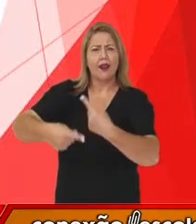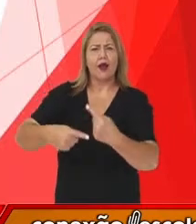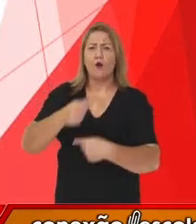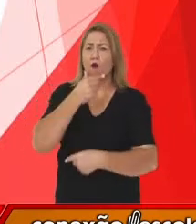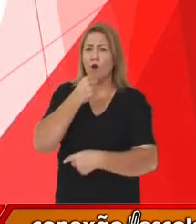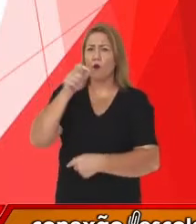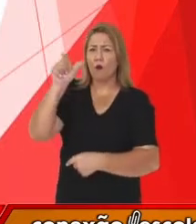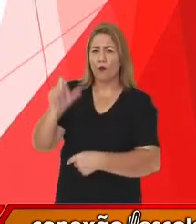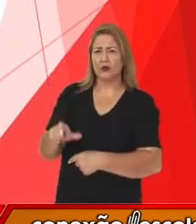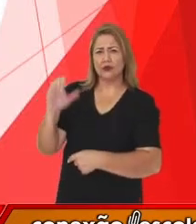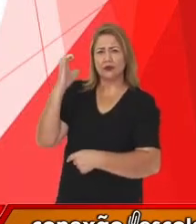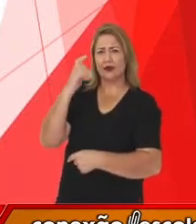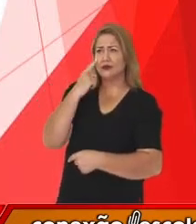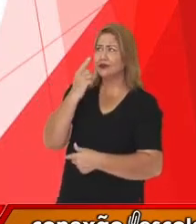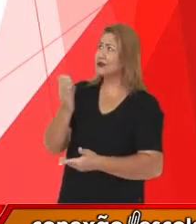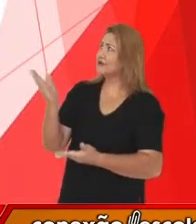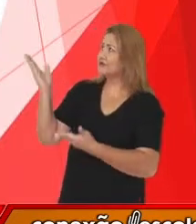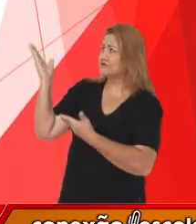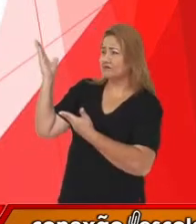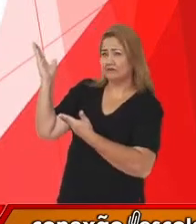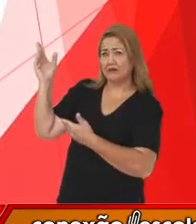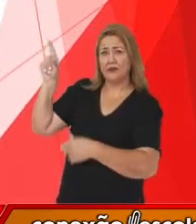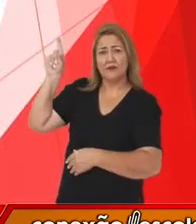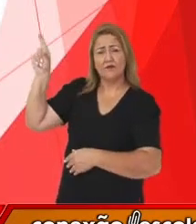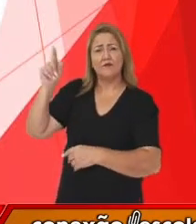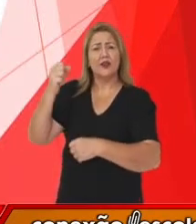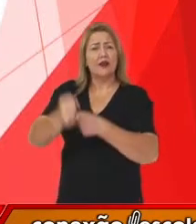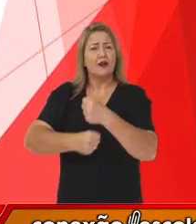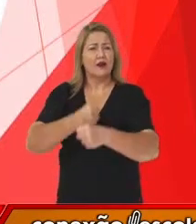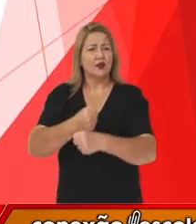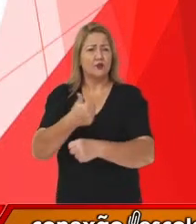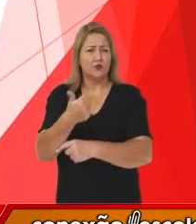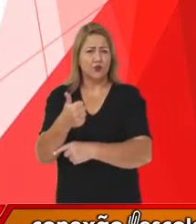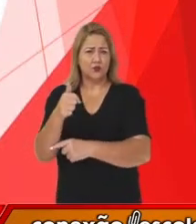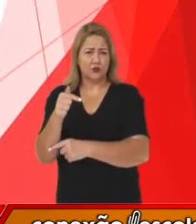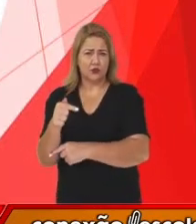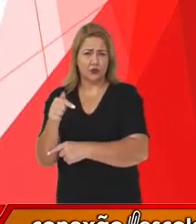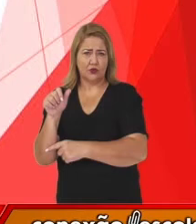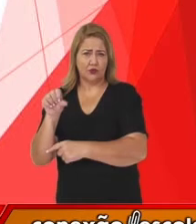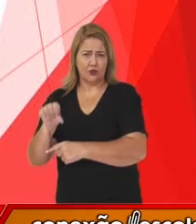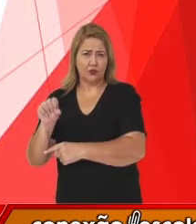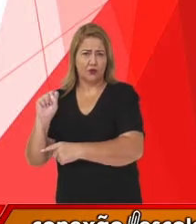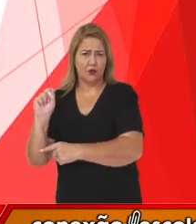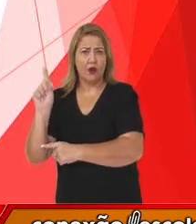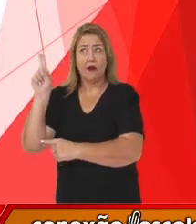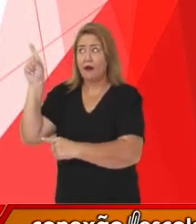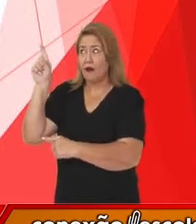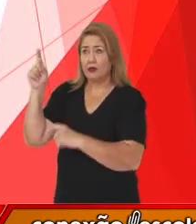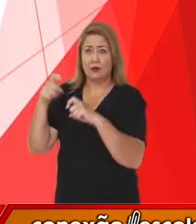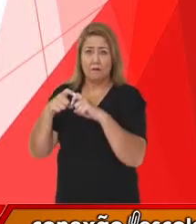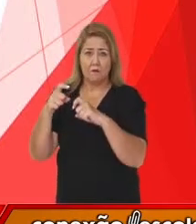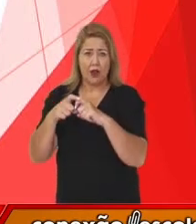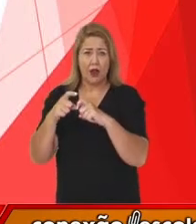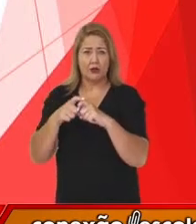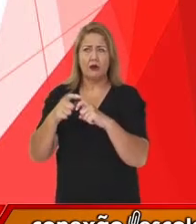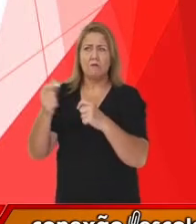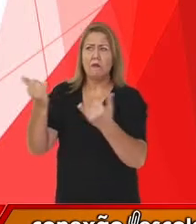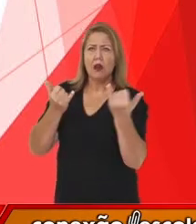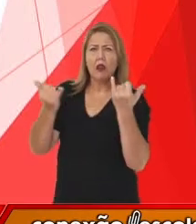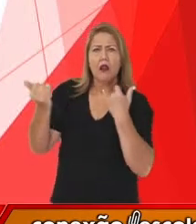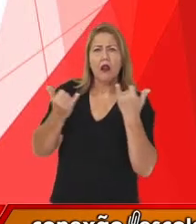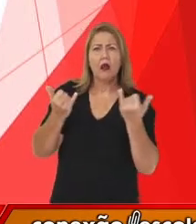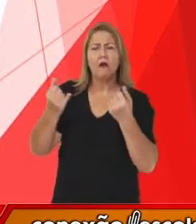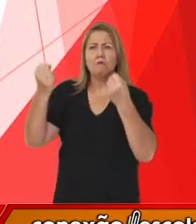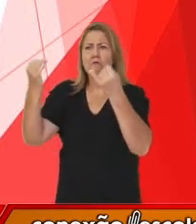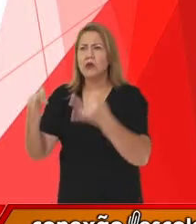chamado Edward Jenner. Em 1798, esse médico ouvindo relatos também de